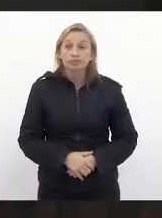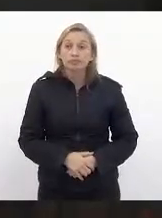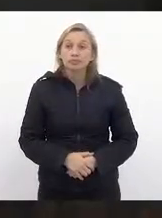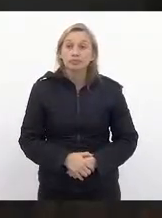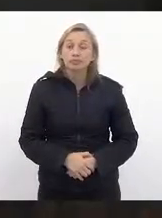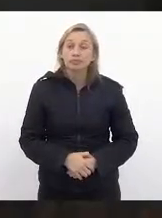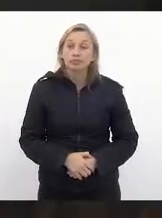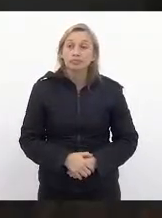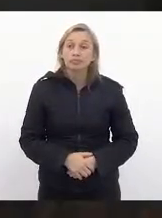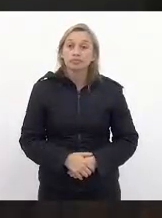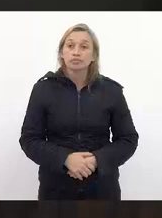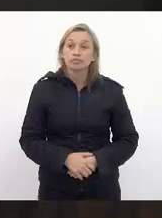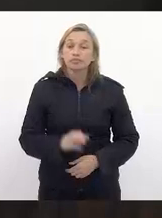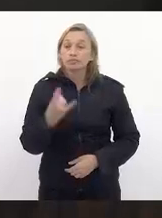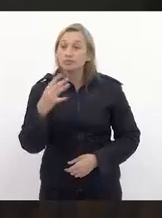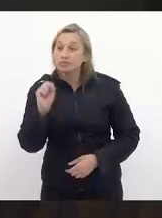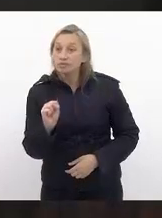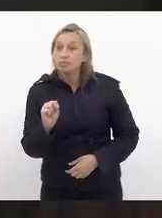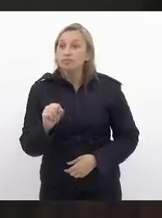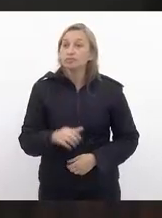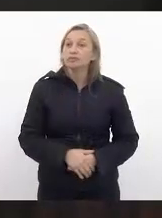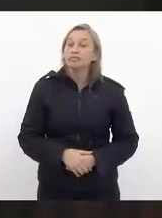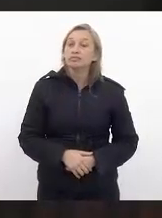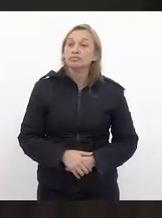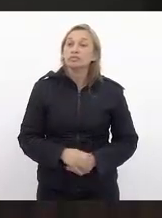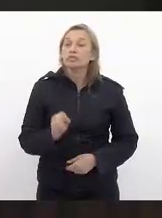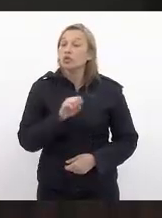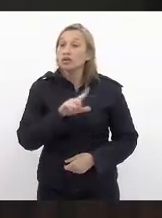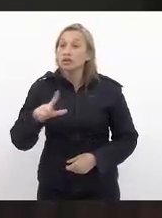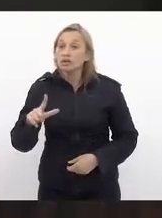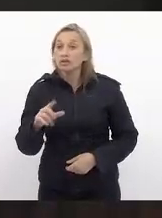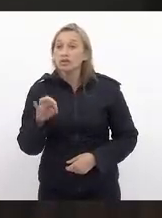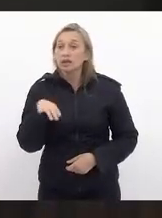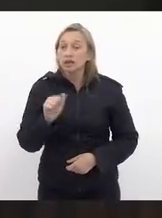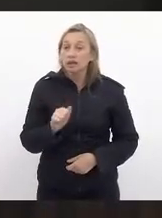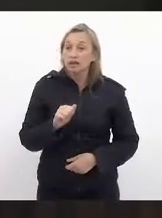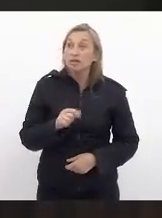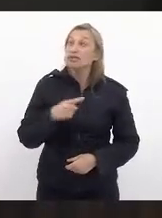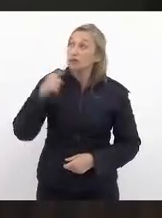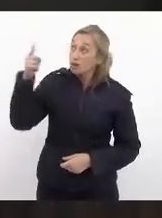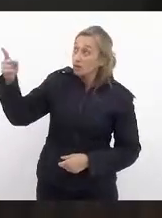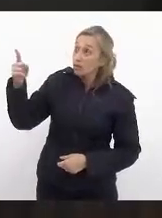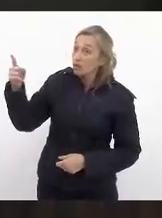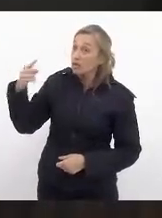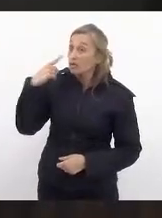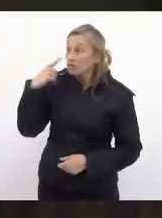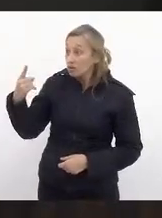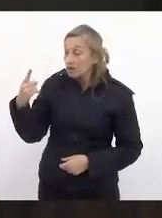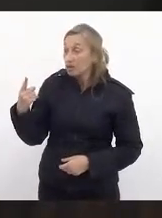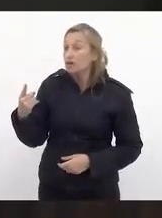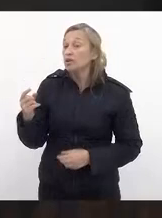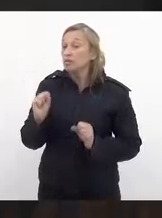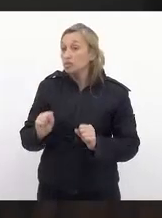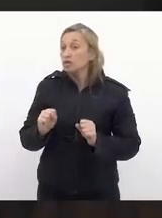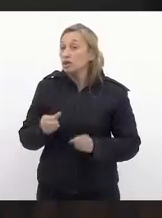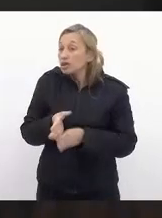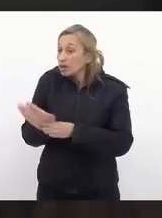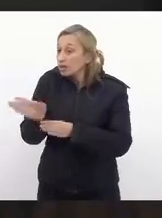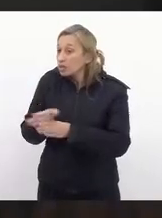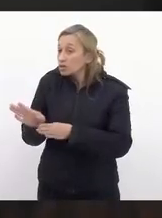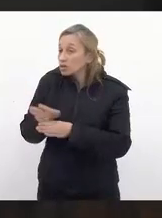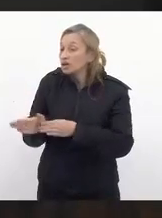é o Chaves Batista Coronel Salema que foram lá fora e puderam aí